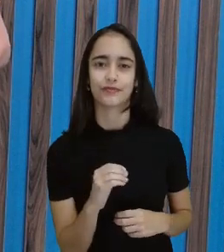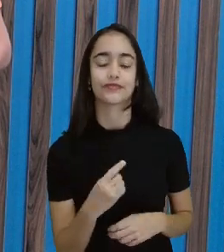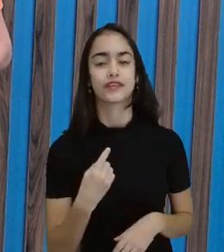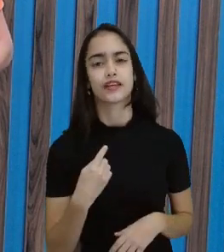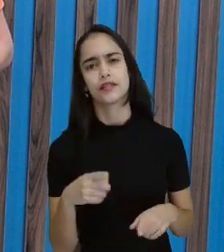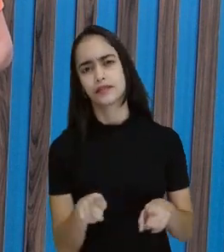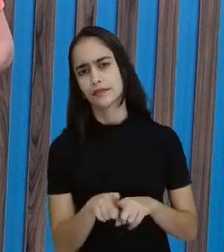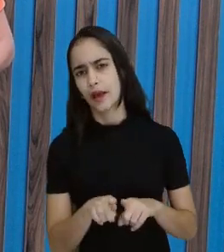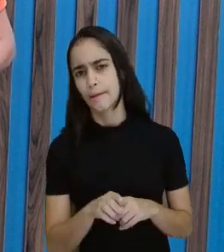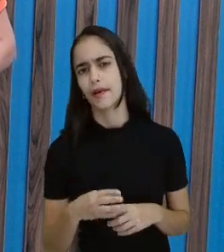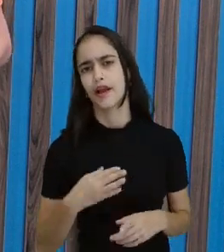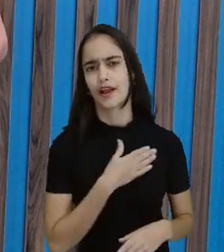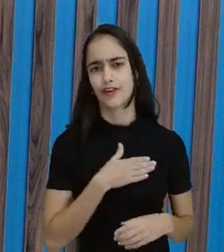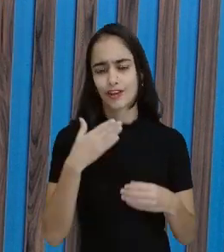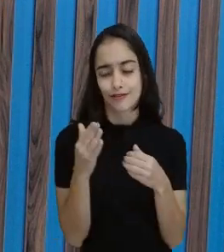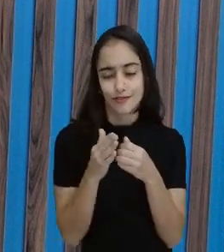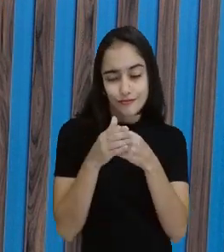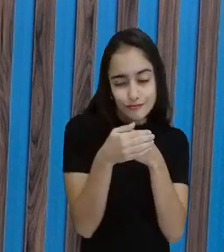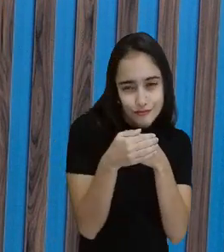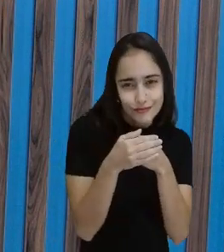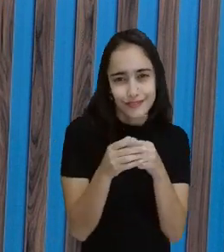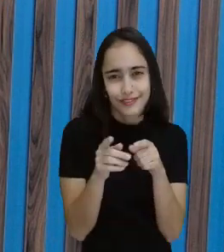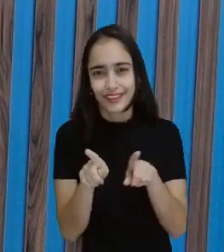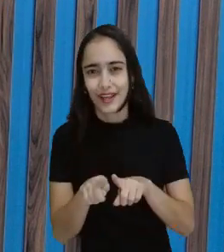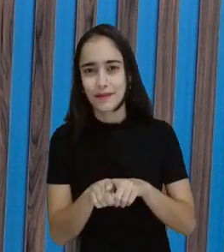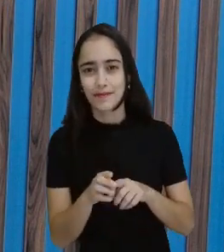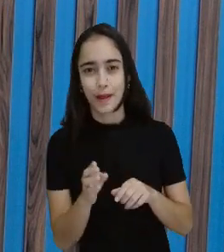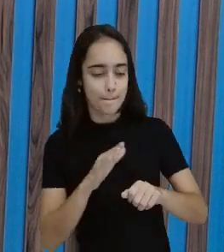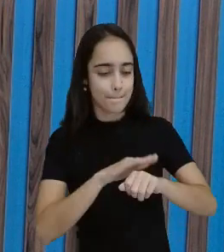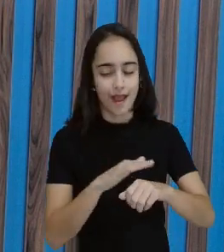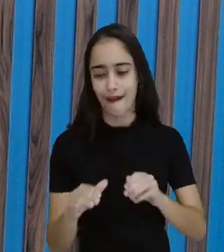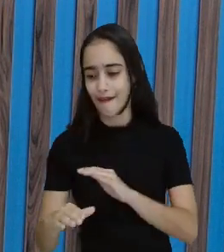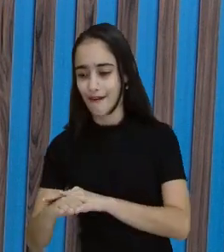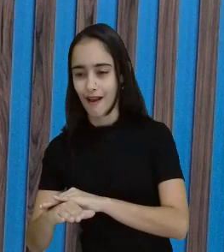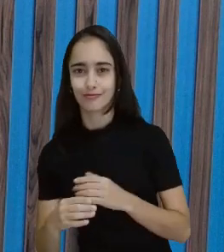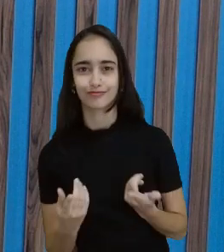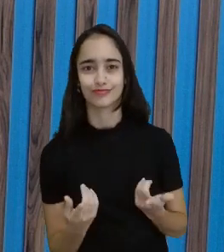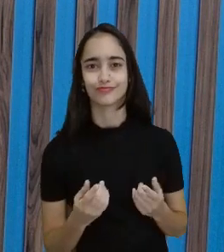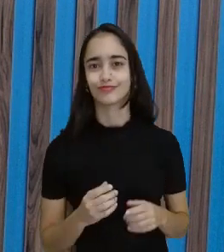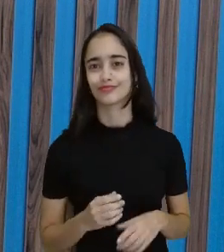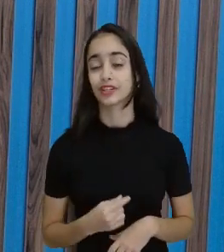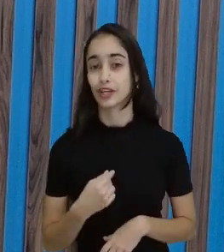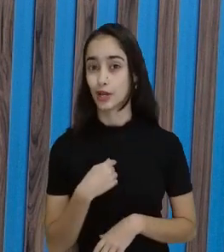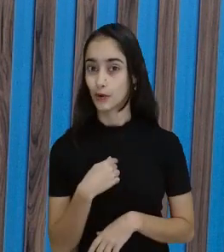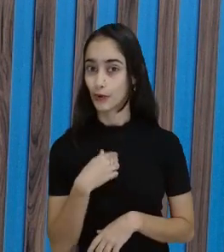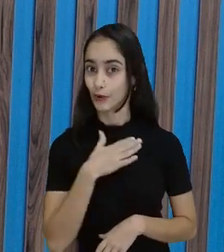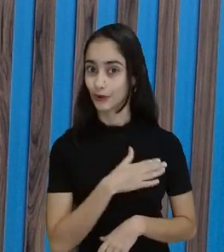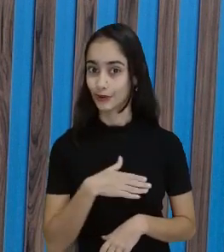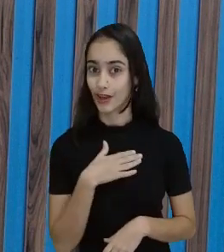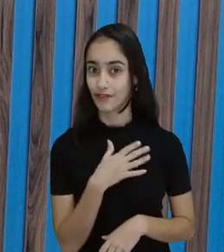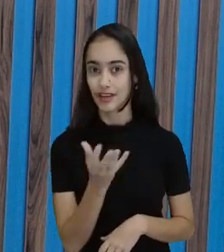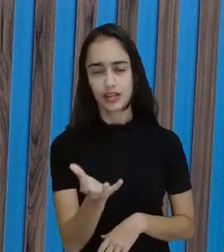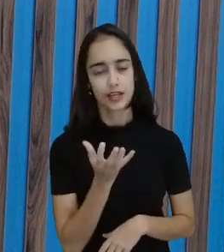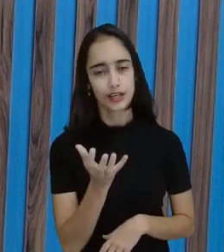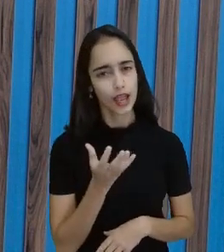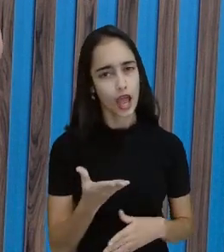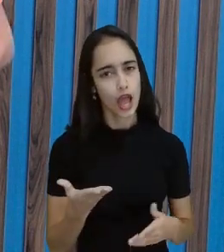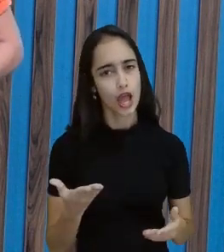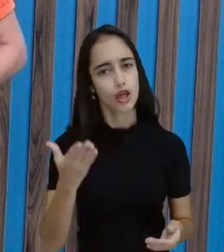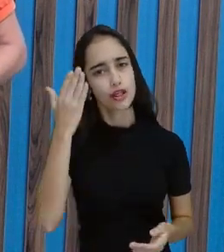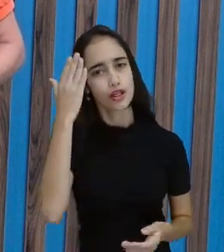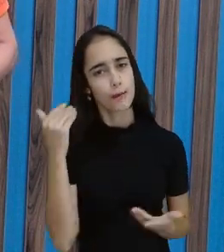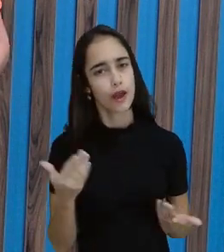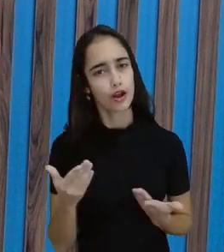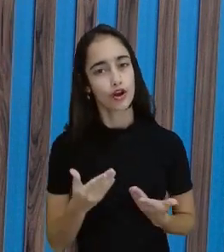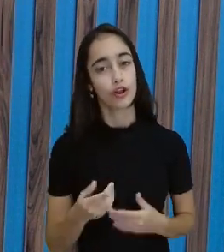esconde-esconde. Eram minhas brincadeiras preferidas. Quero saber a sua, hein, Luana, Mel, Sofia?